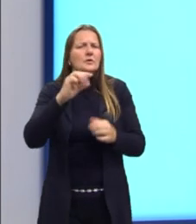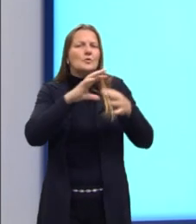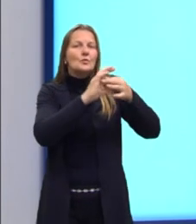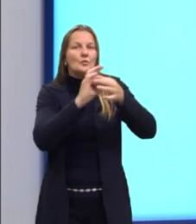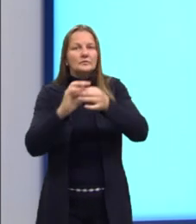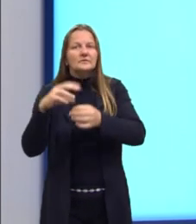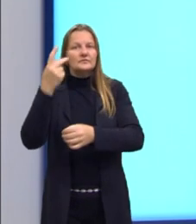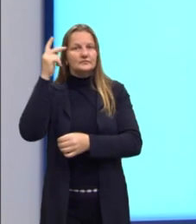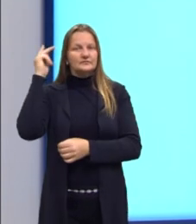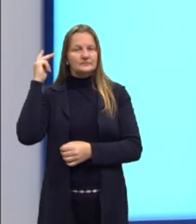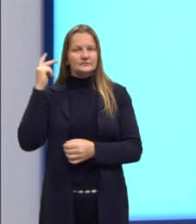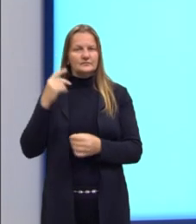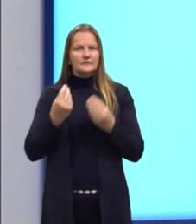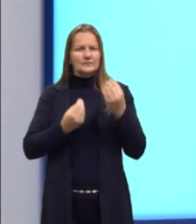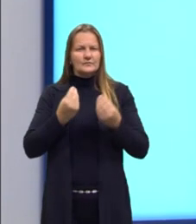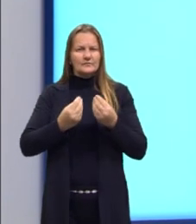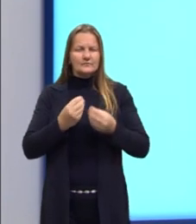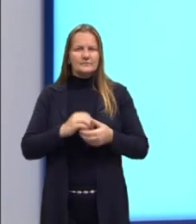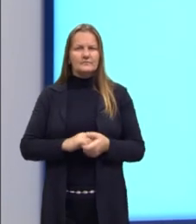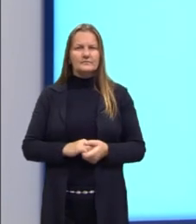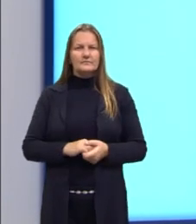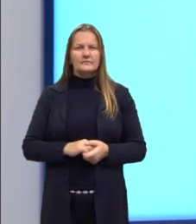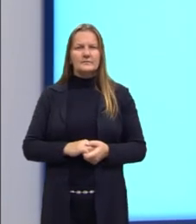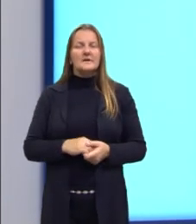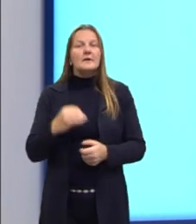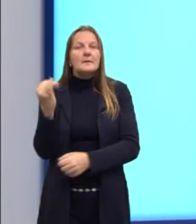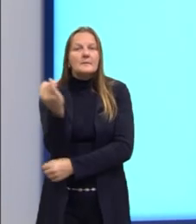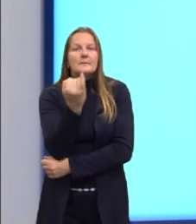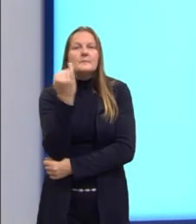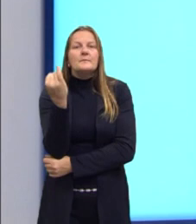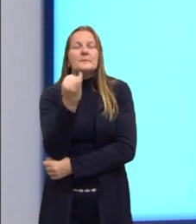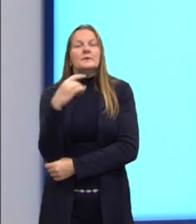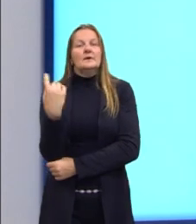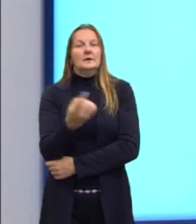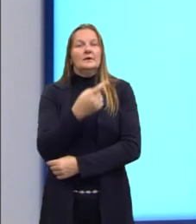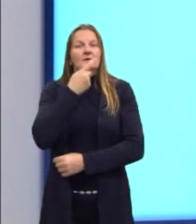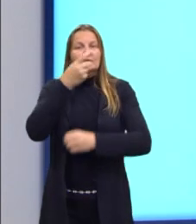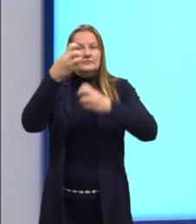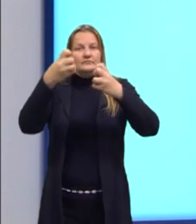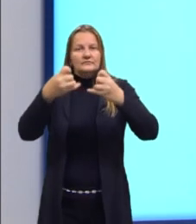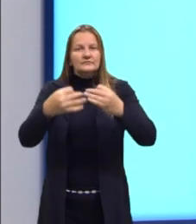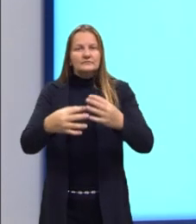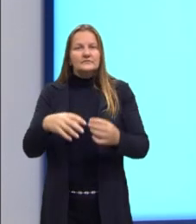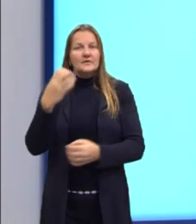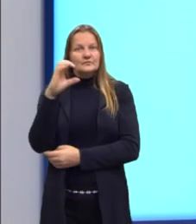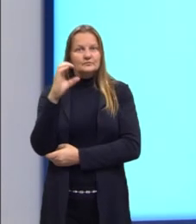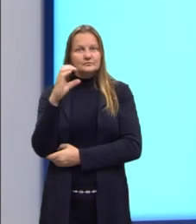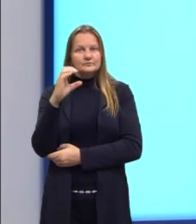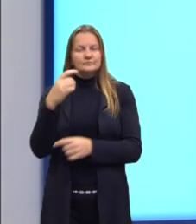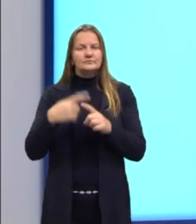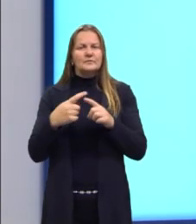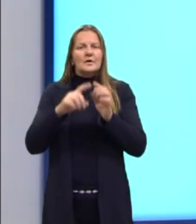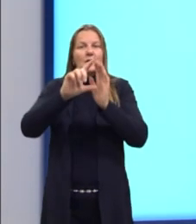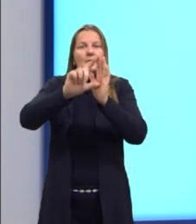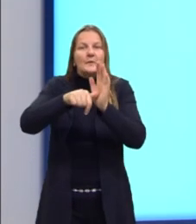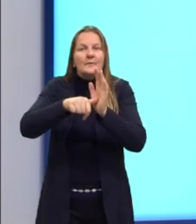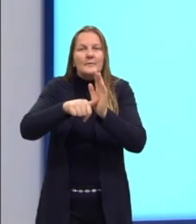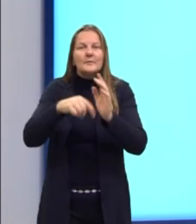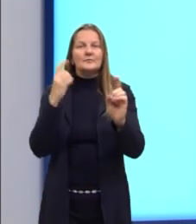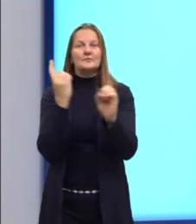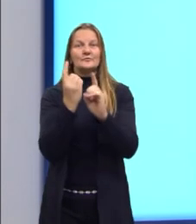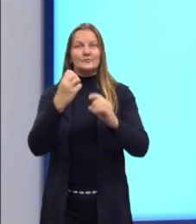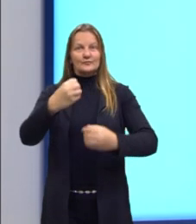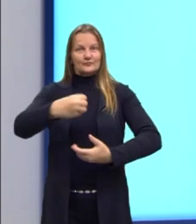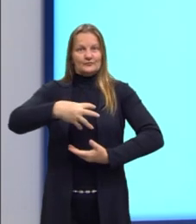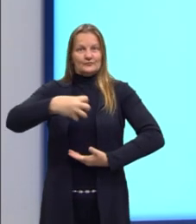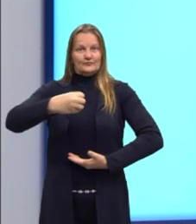contexto histórico da radioatividade é importante a gente falar desses cientistas né depois da descoberta do raio